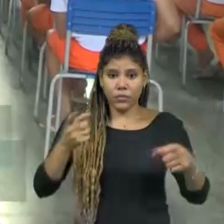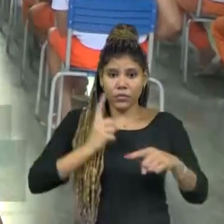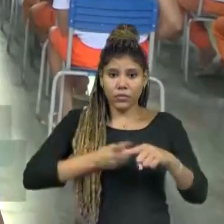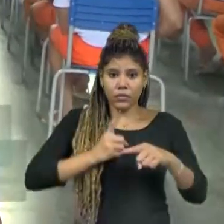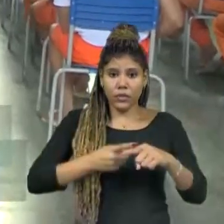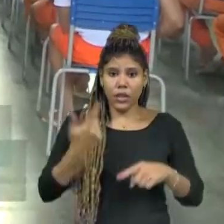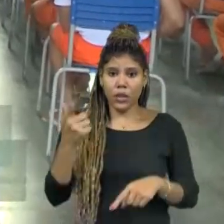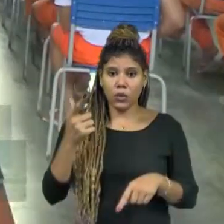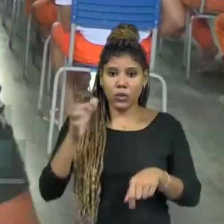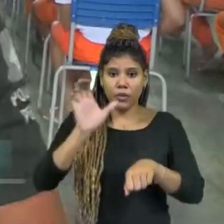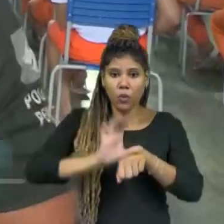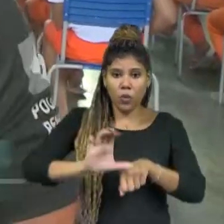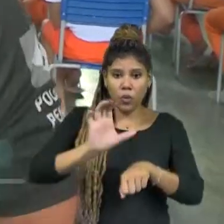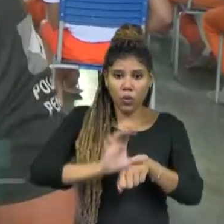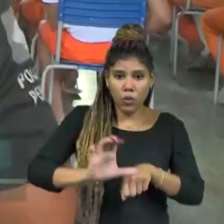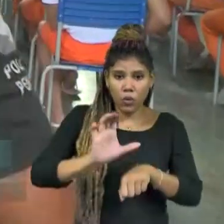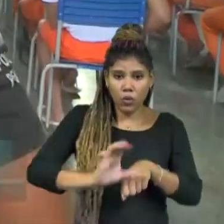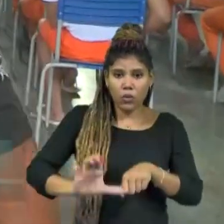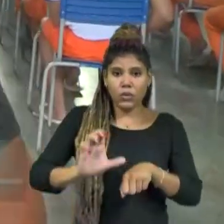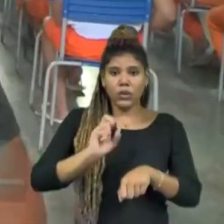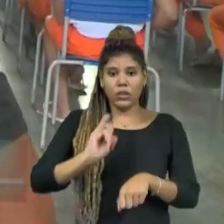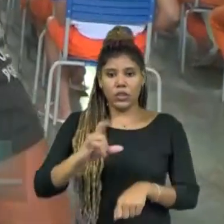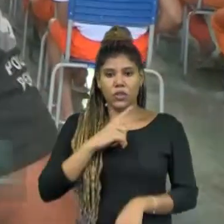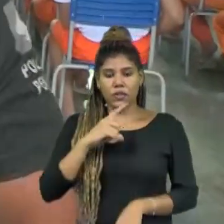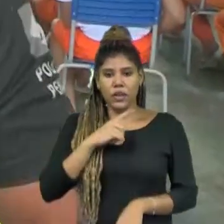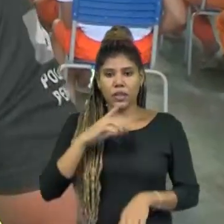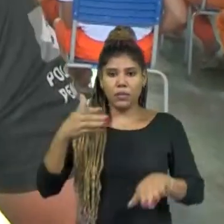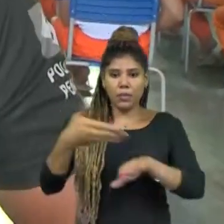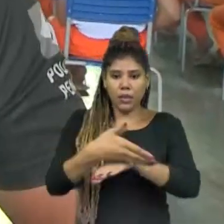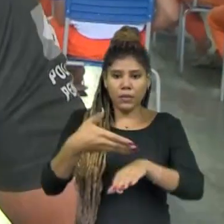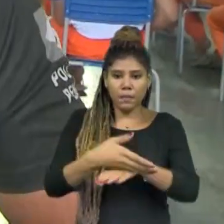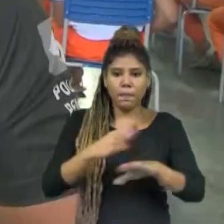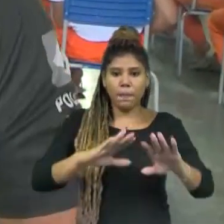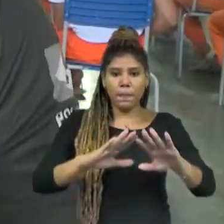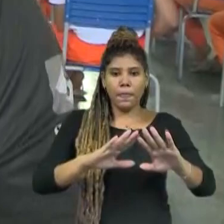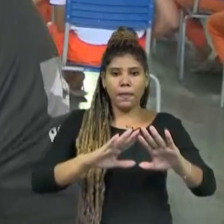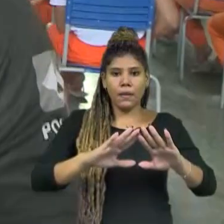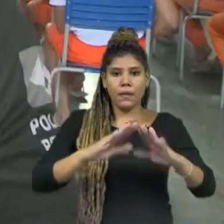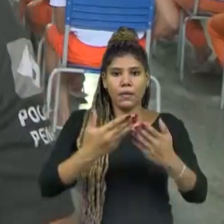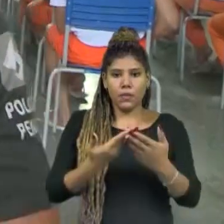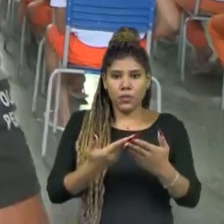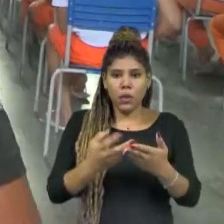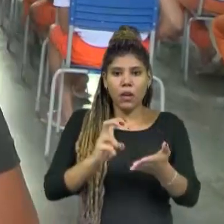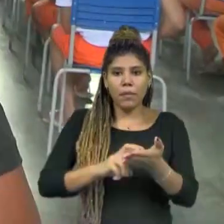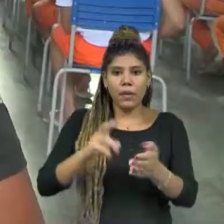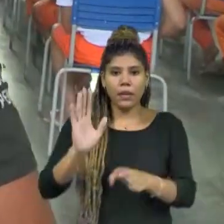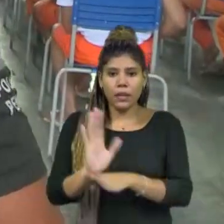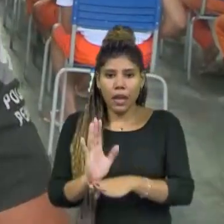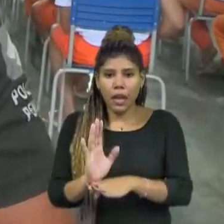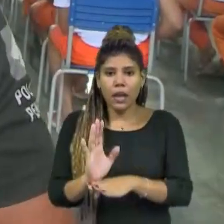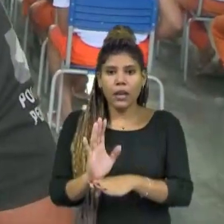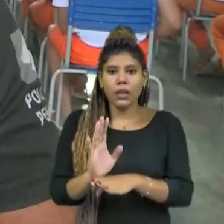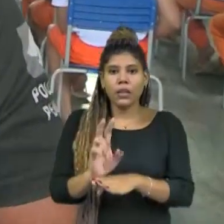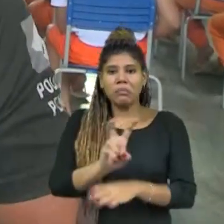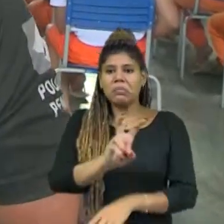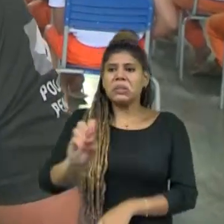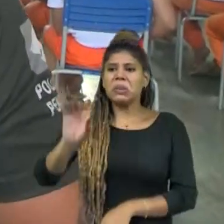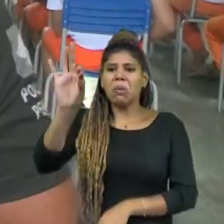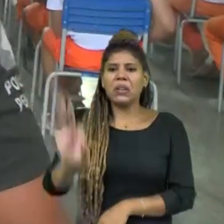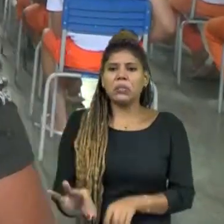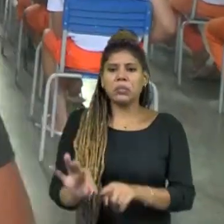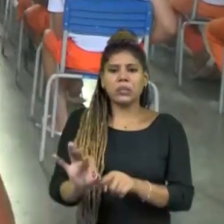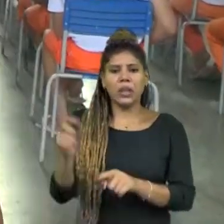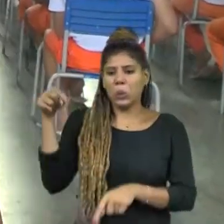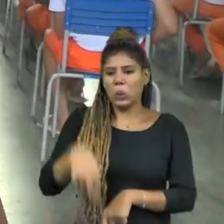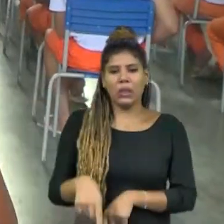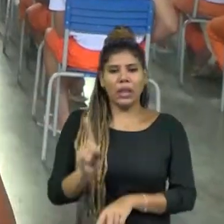capacitação. Se elas tivessem tido capacitação ou participado de uma escola de tempo integral e profissionalizante, provavelmente 50% não estaria